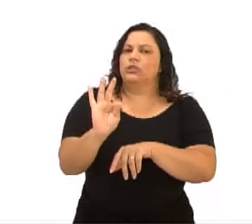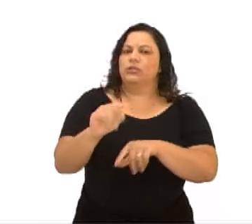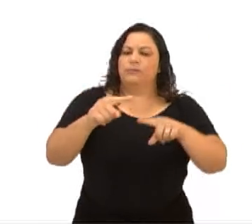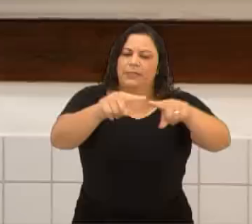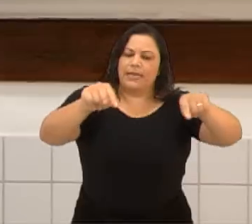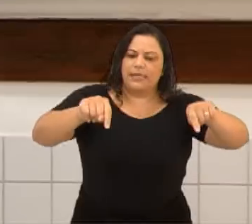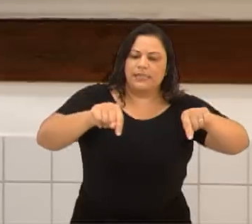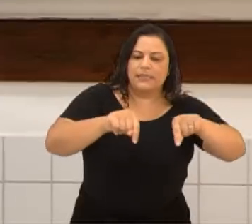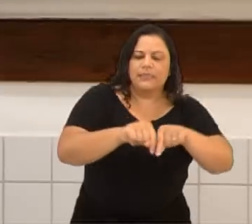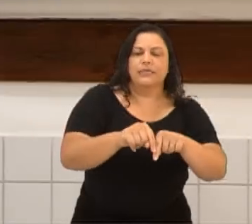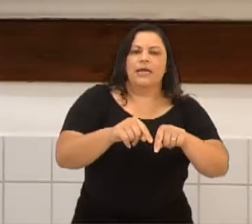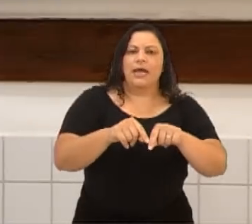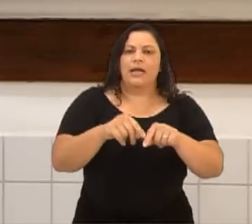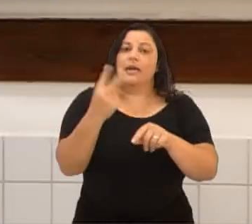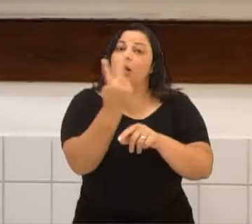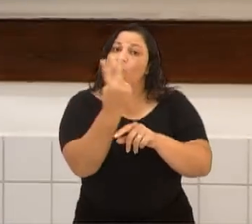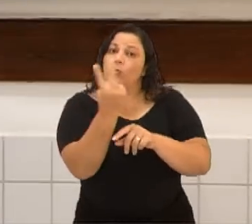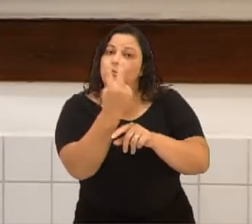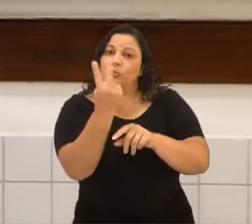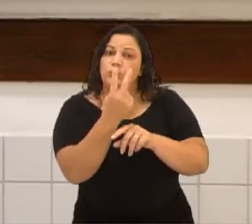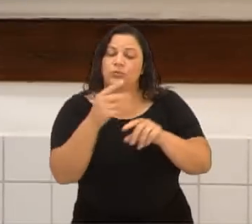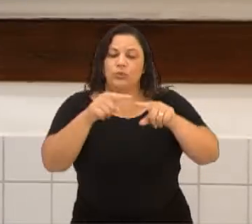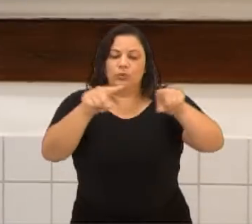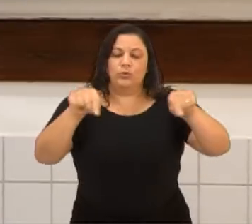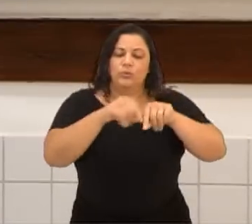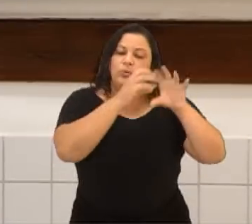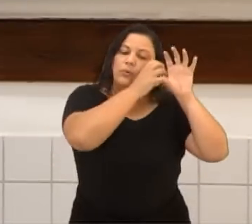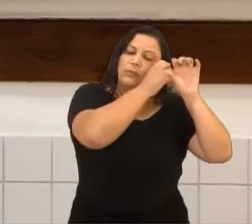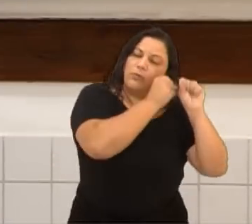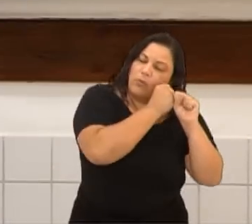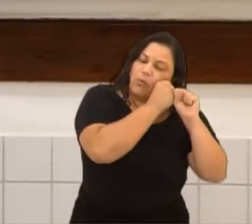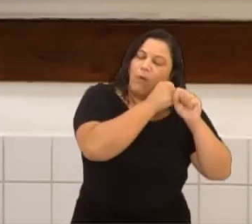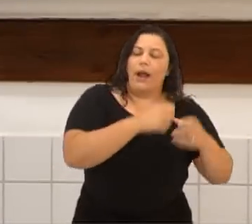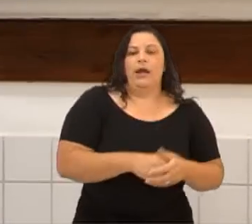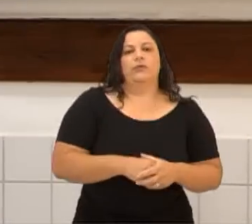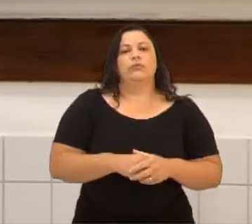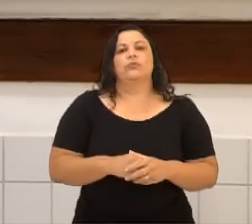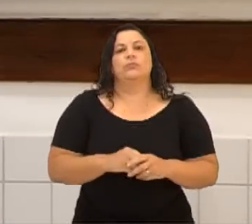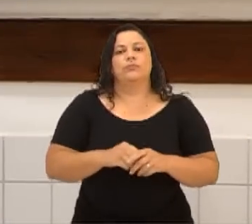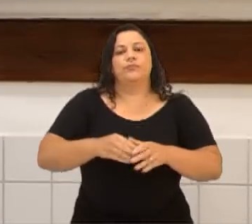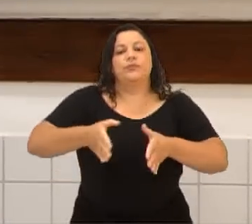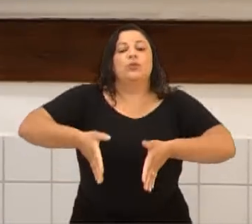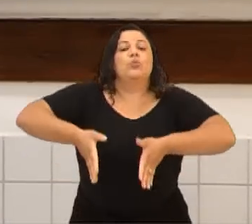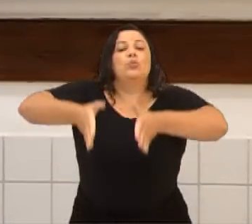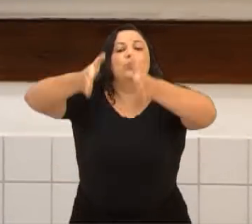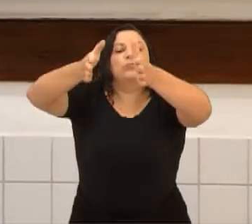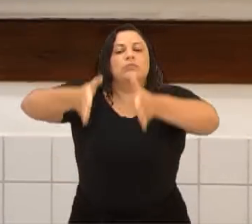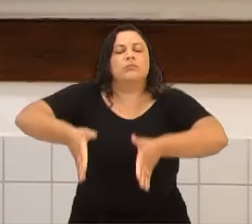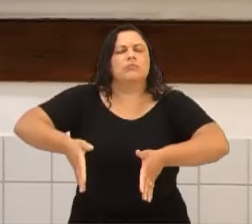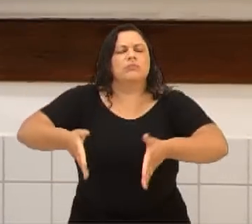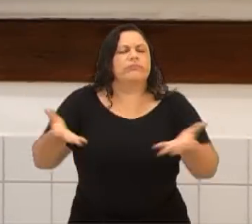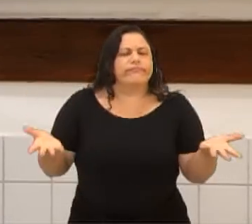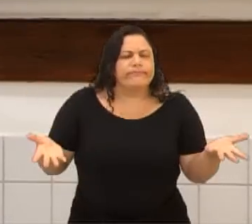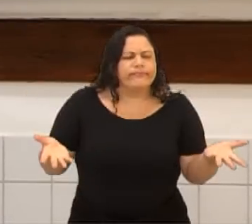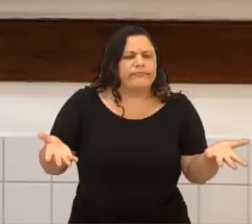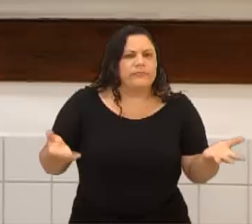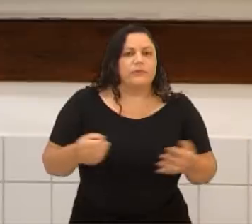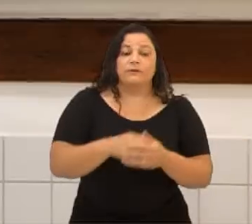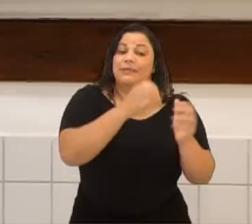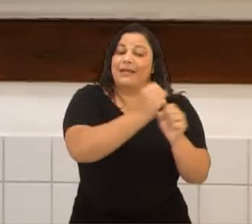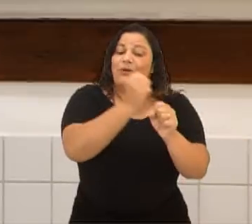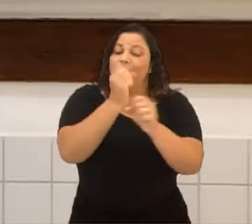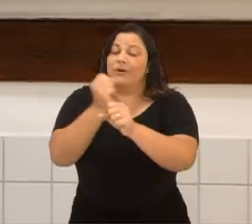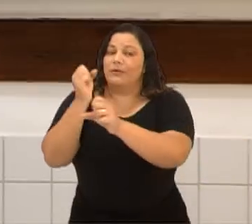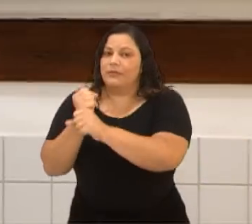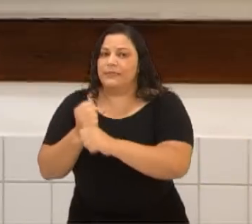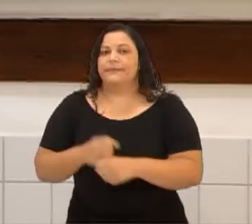dormitórios? Olha lá, é só sair multiplicando de qualquer jeito? Não, ele quer que você calcule o